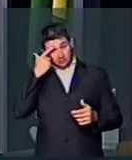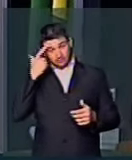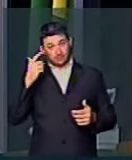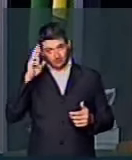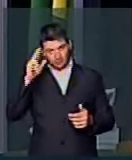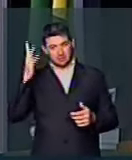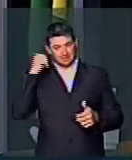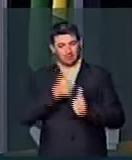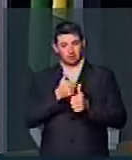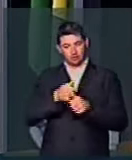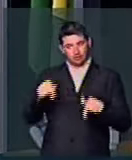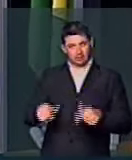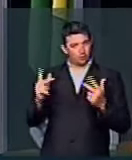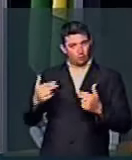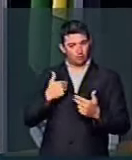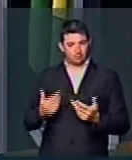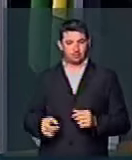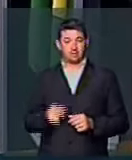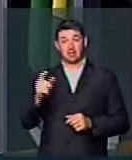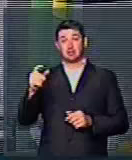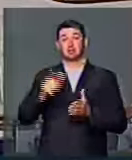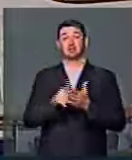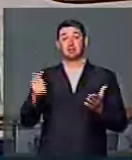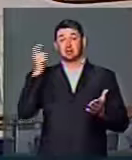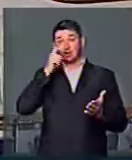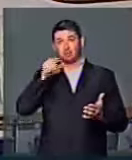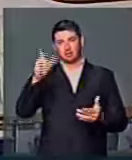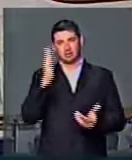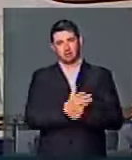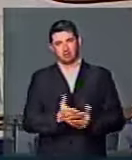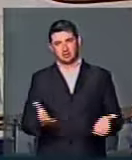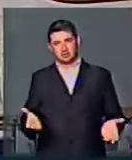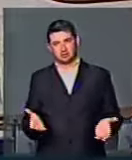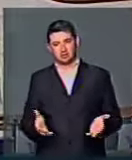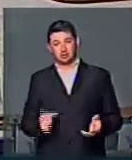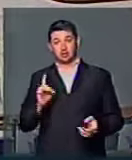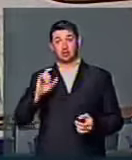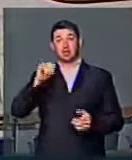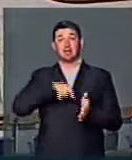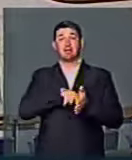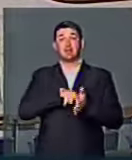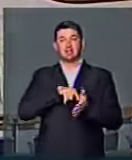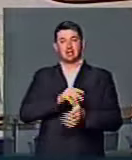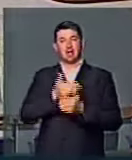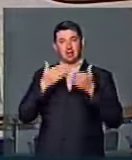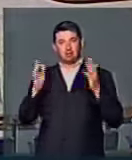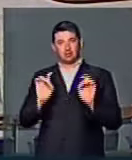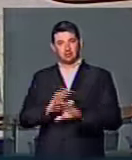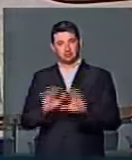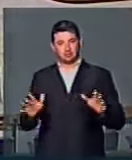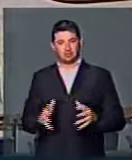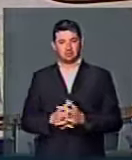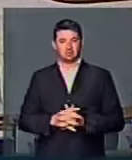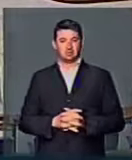mesma perseguição aqui no jornal. Esse jornal mente quando diz que há processo, quando na verdade só há um inquérito aberto. O jornal